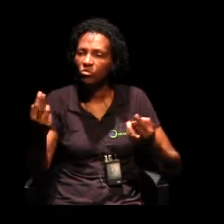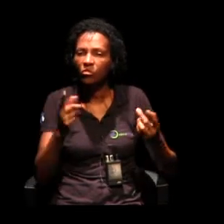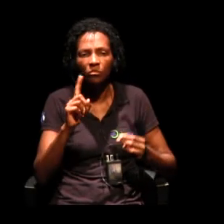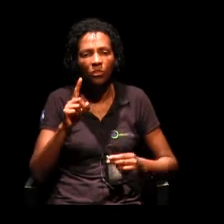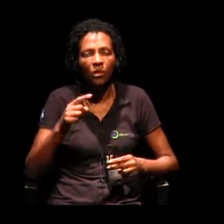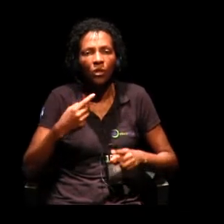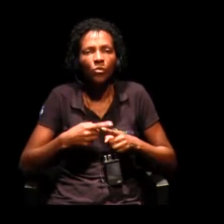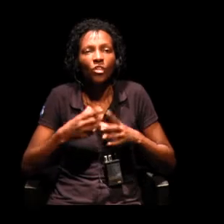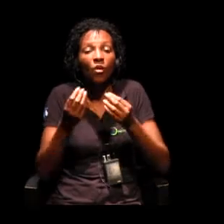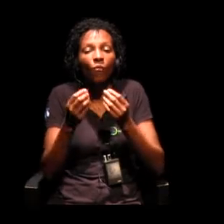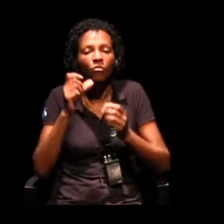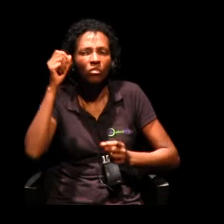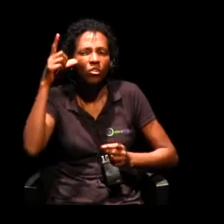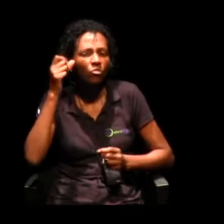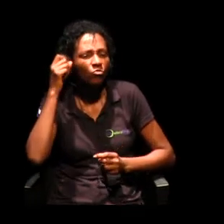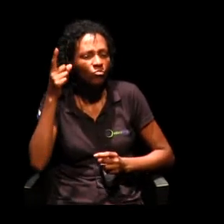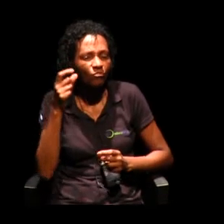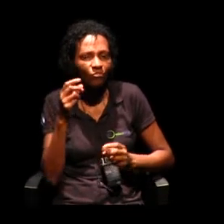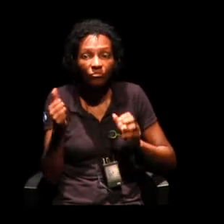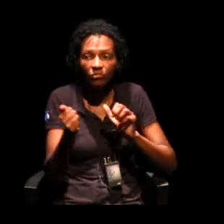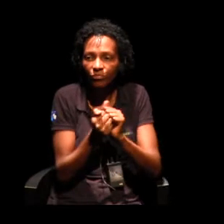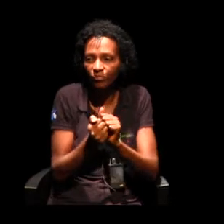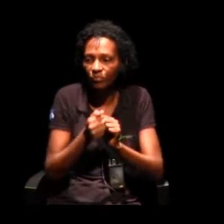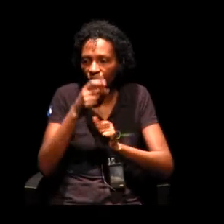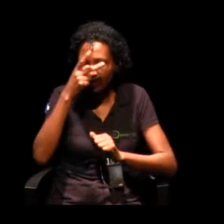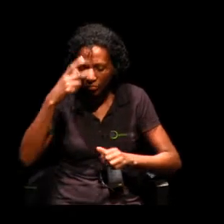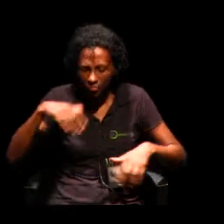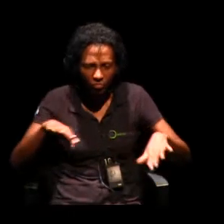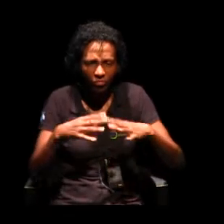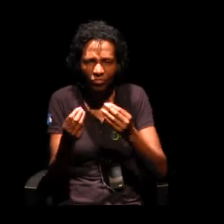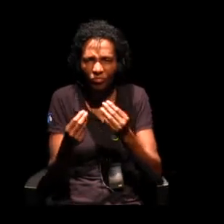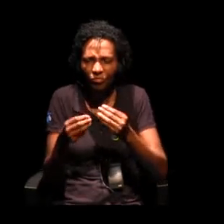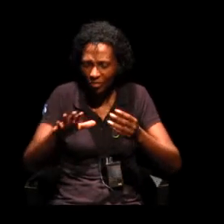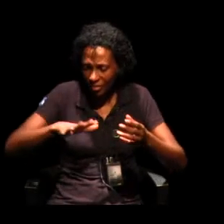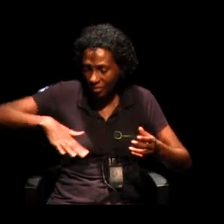todo o mundo, pois onde temos tantas culturas juntas